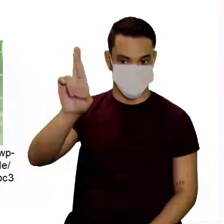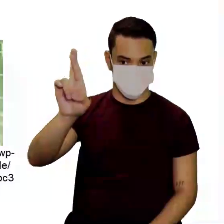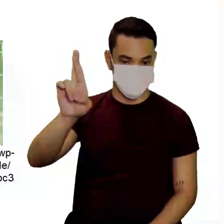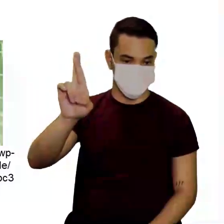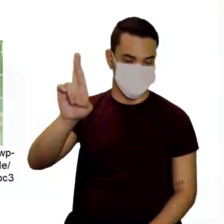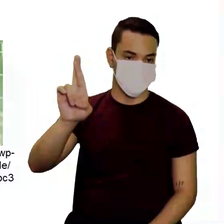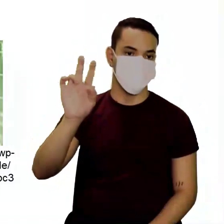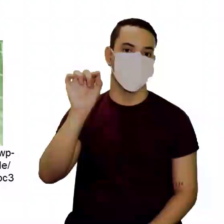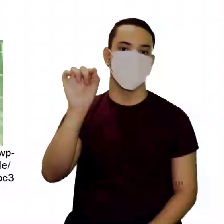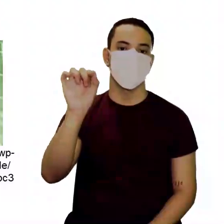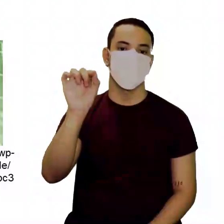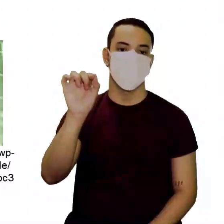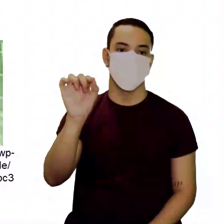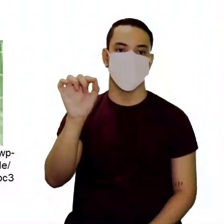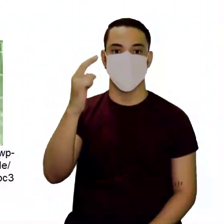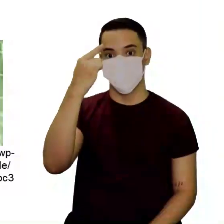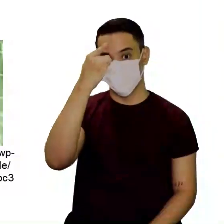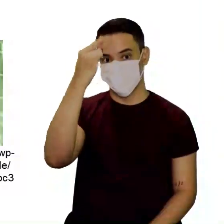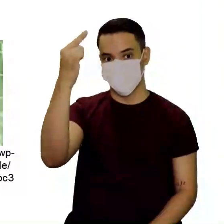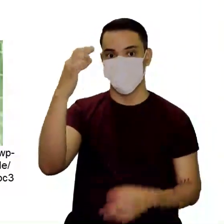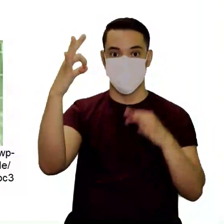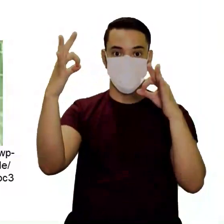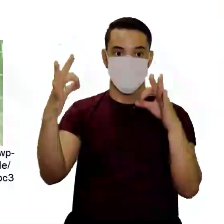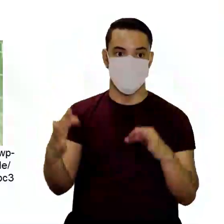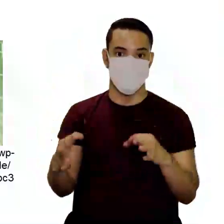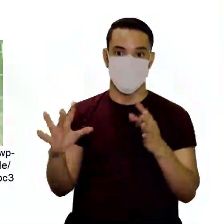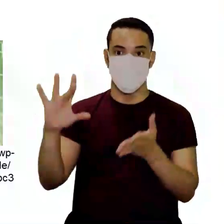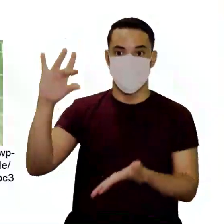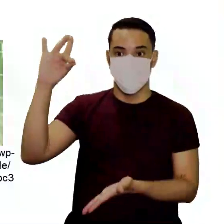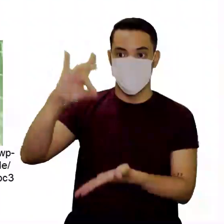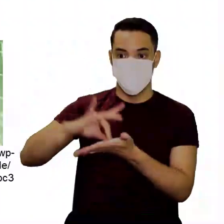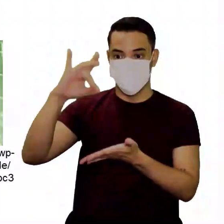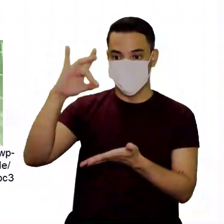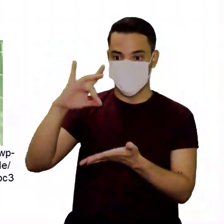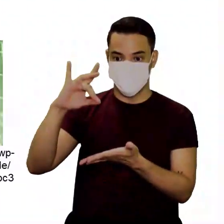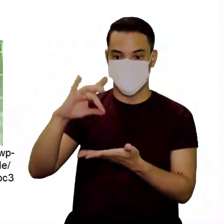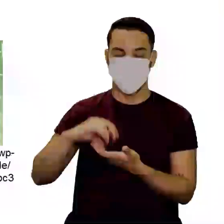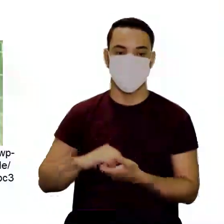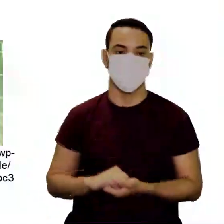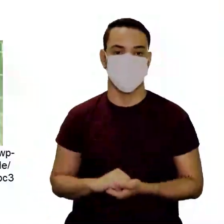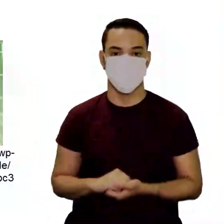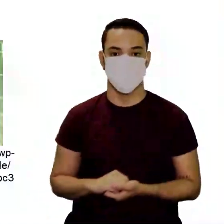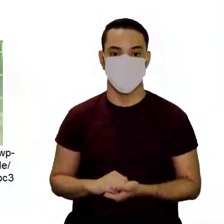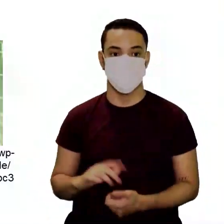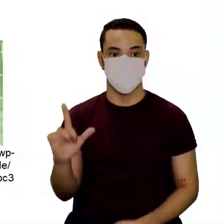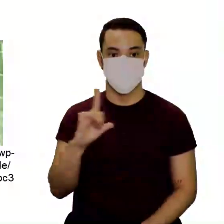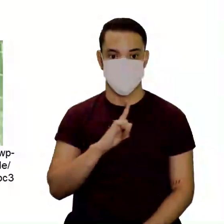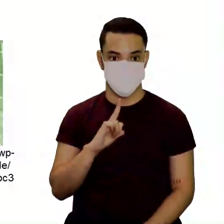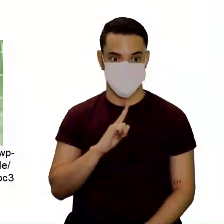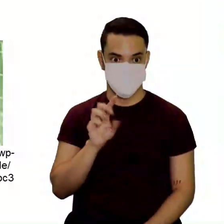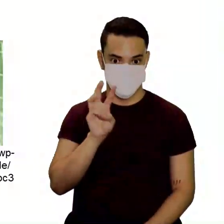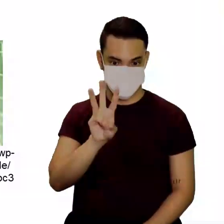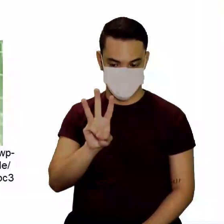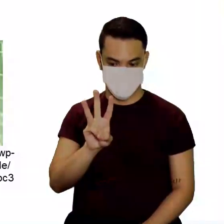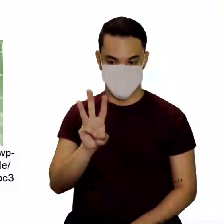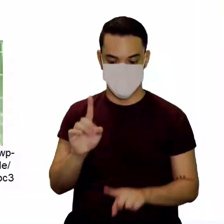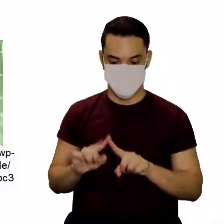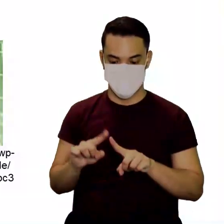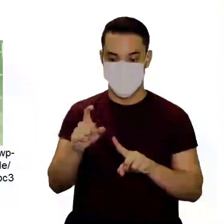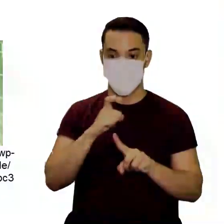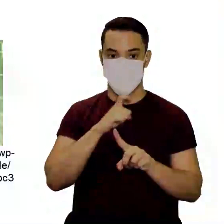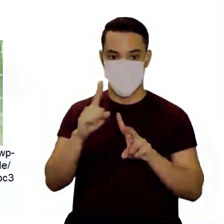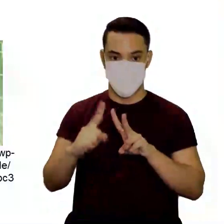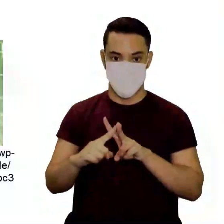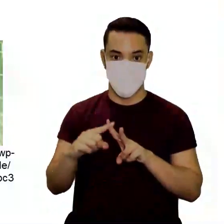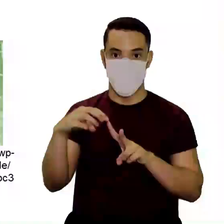essa aqui a afirmação verdadeira, né? Então, você vai ter três casos: fria,